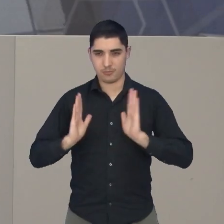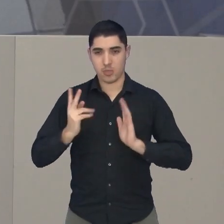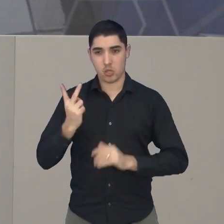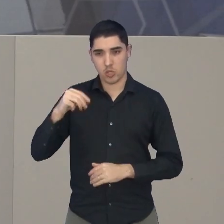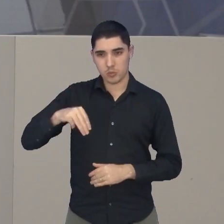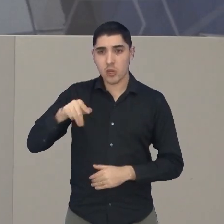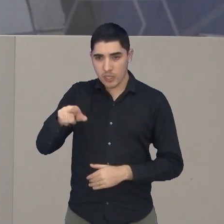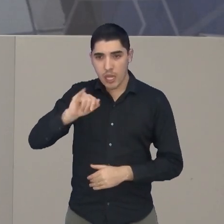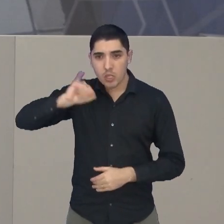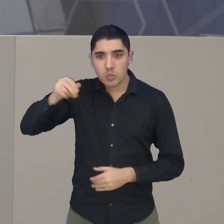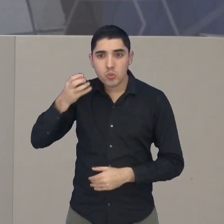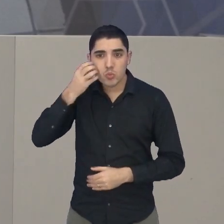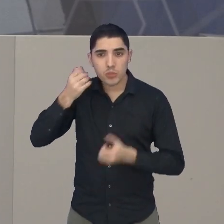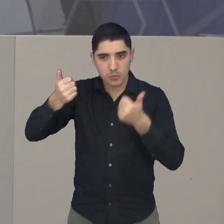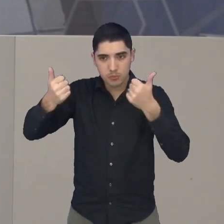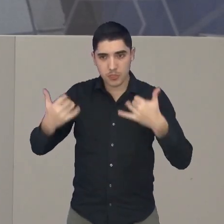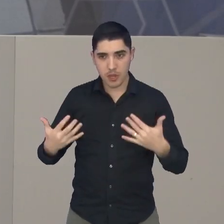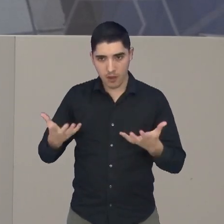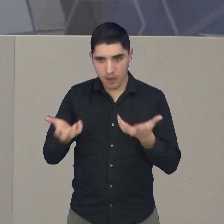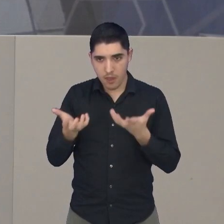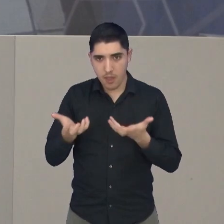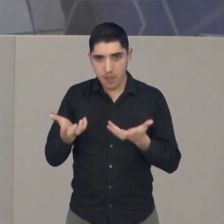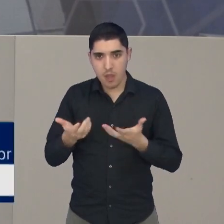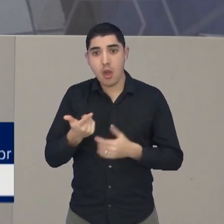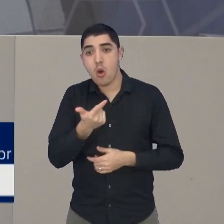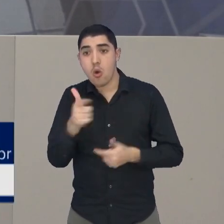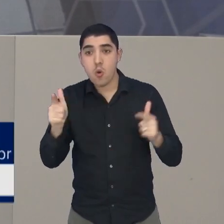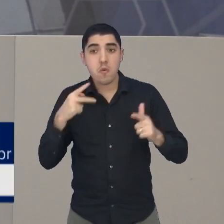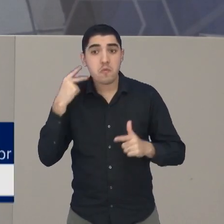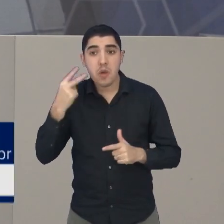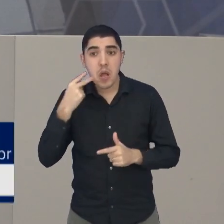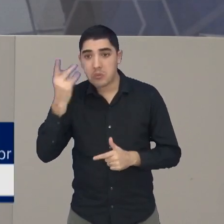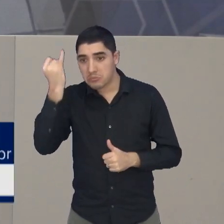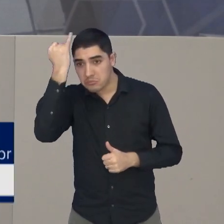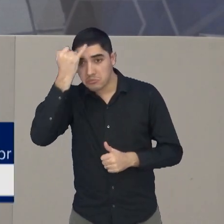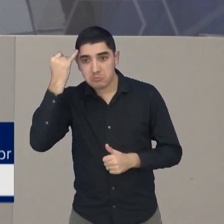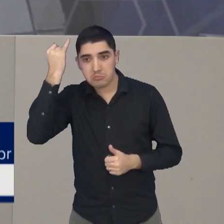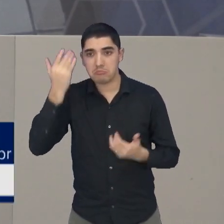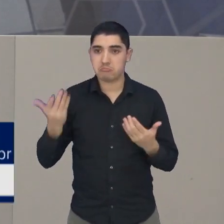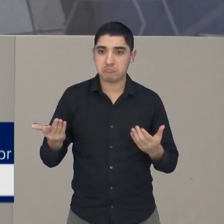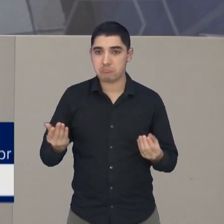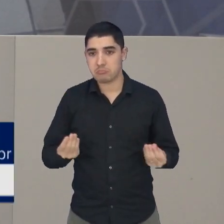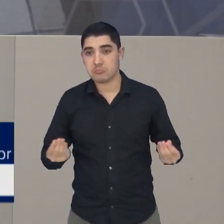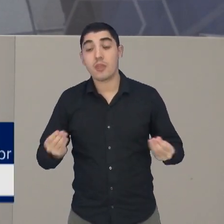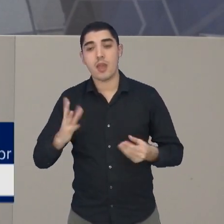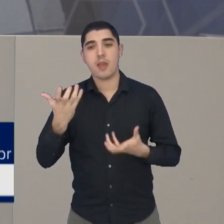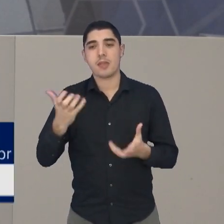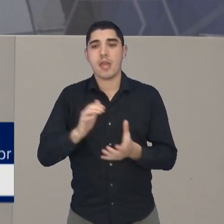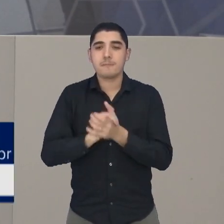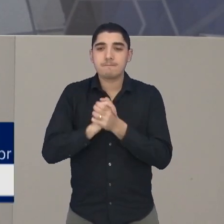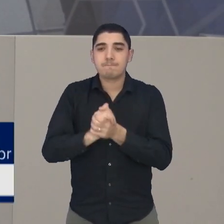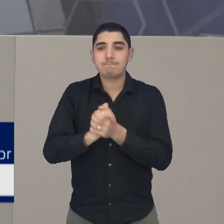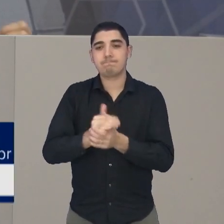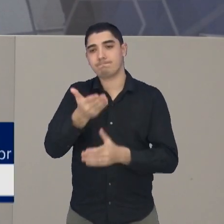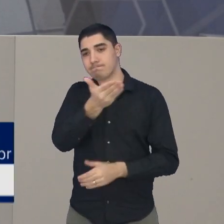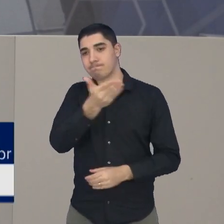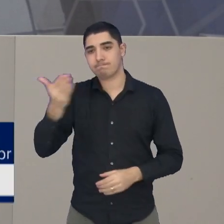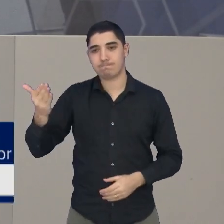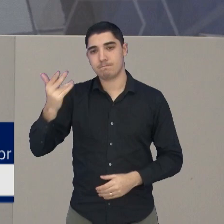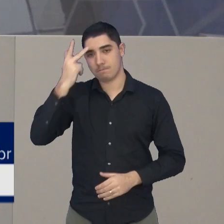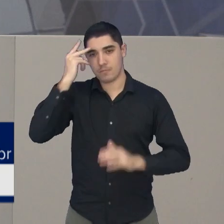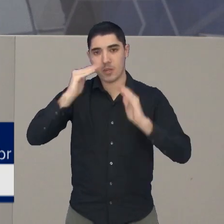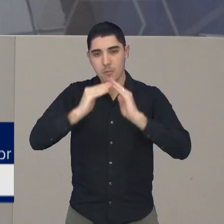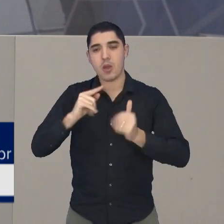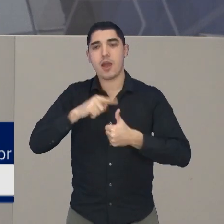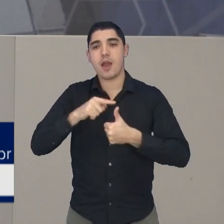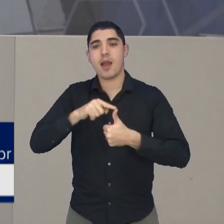falar, Juliana? Quer algum vereador, José Cláudio, mas quero cumprimentar as moradoras Ana